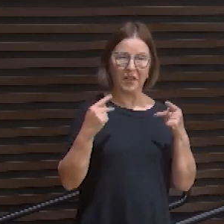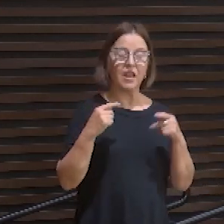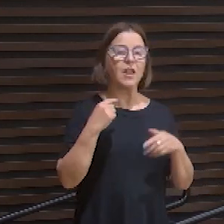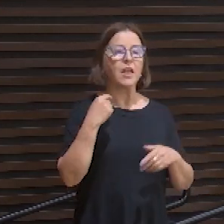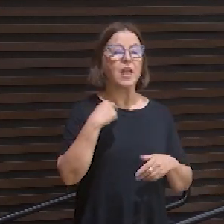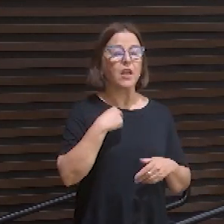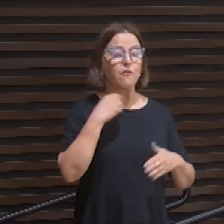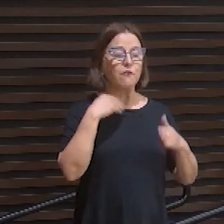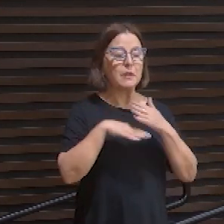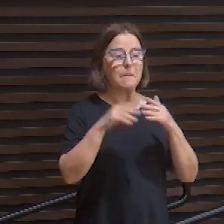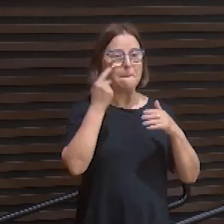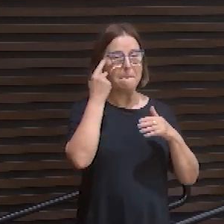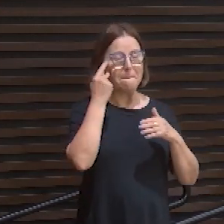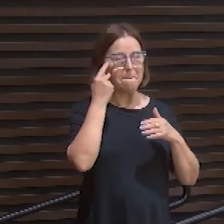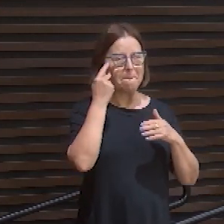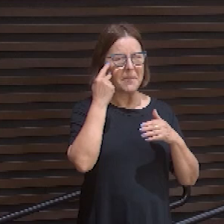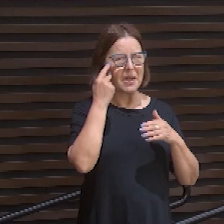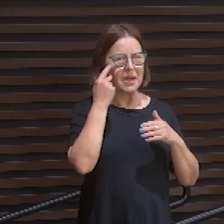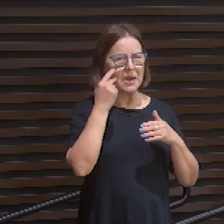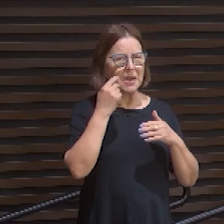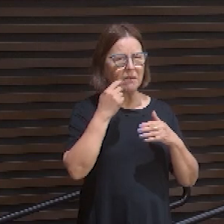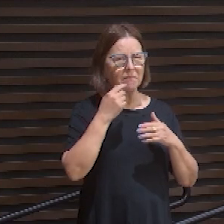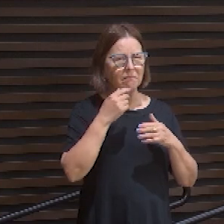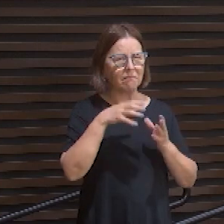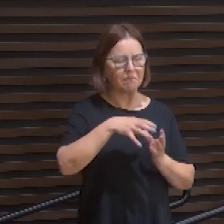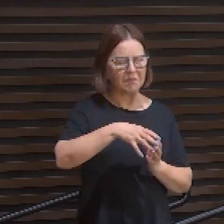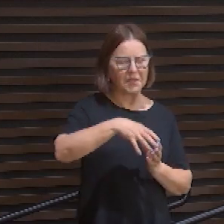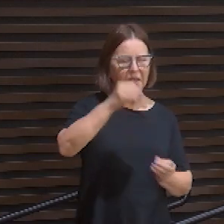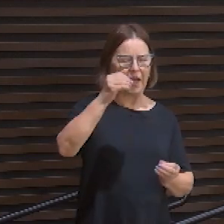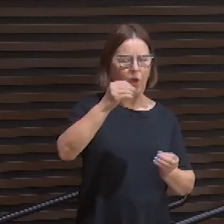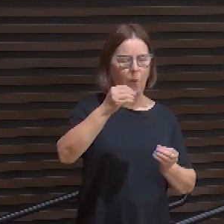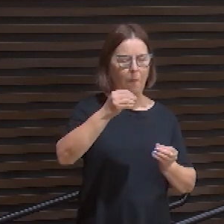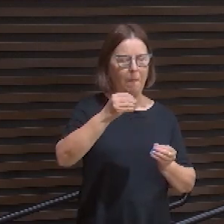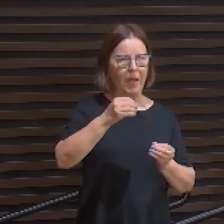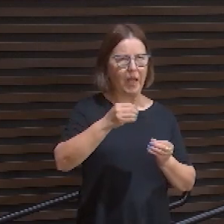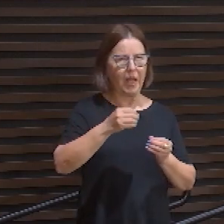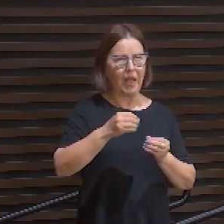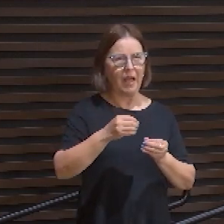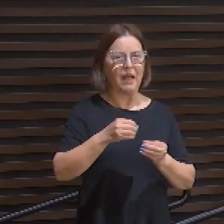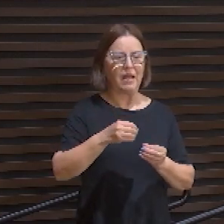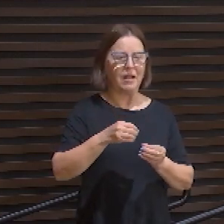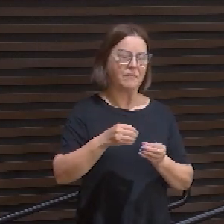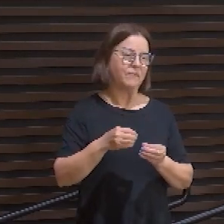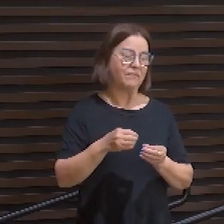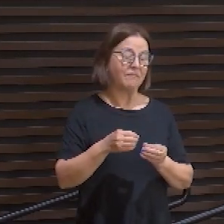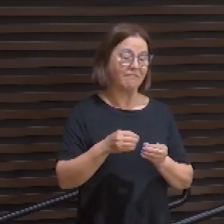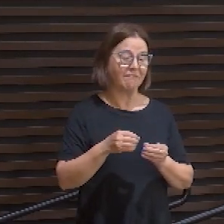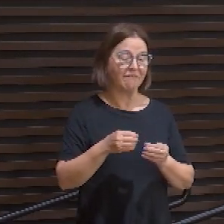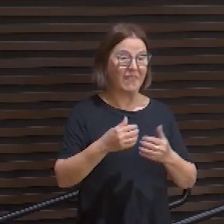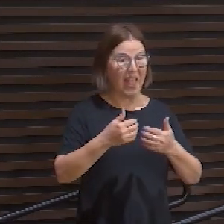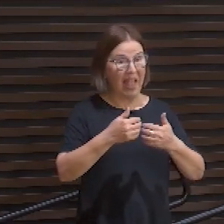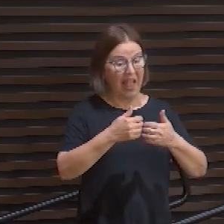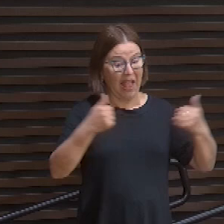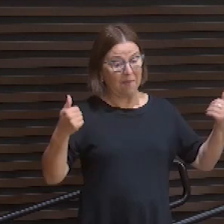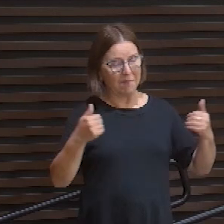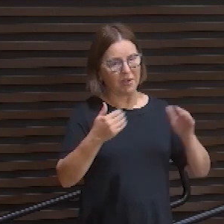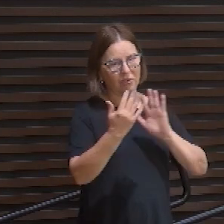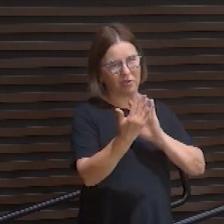para rasgar a minha alma diante deles. E realmente Deus